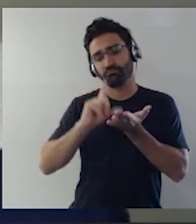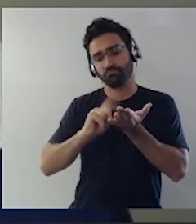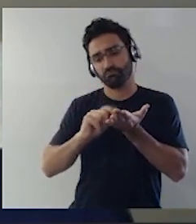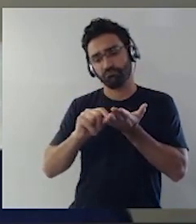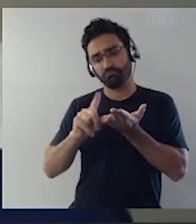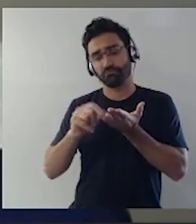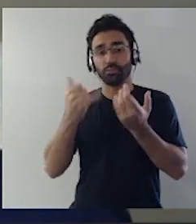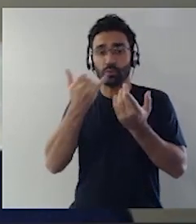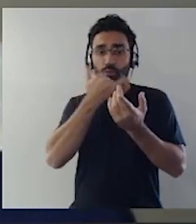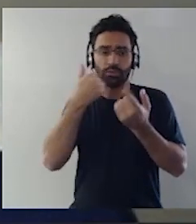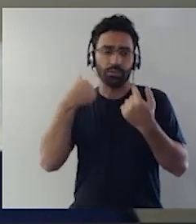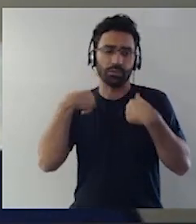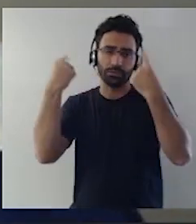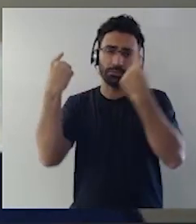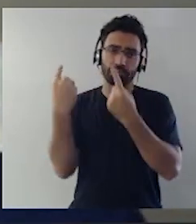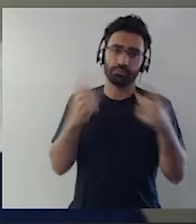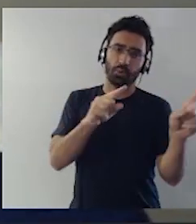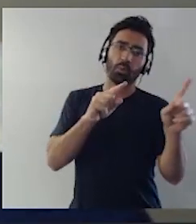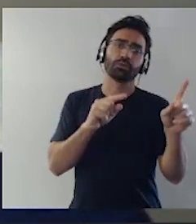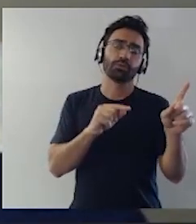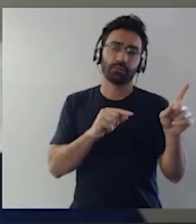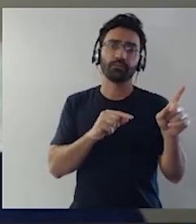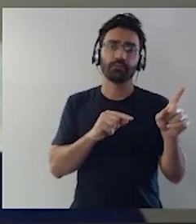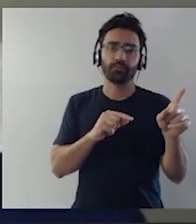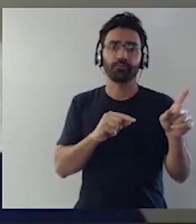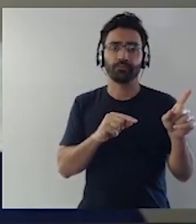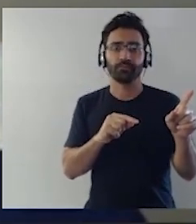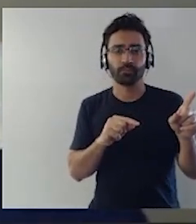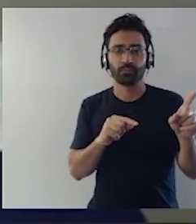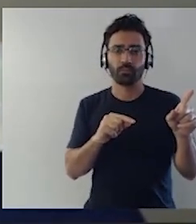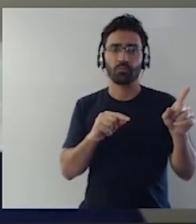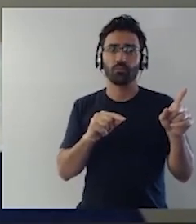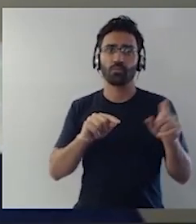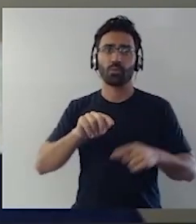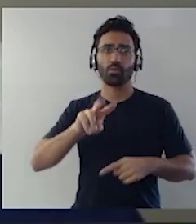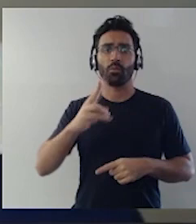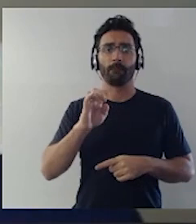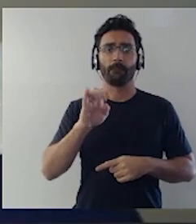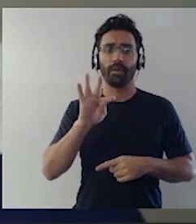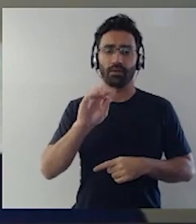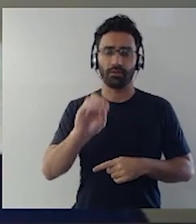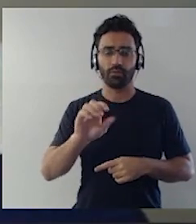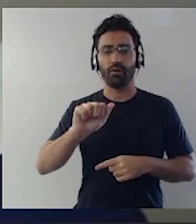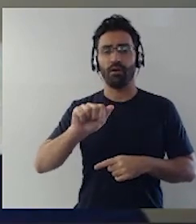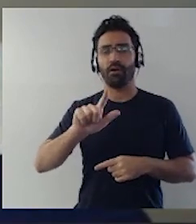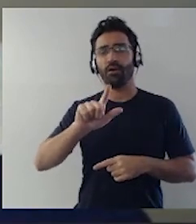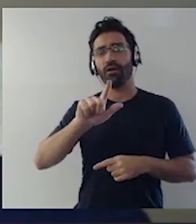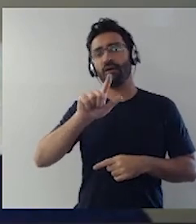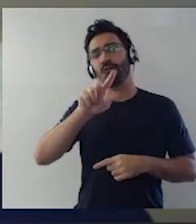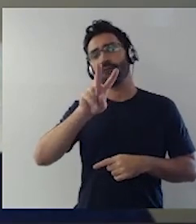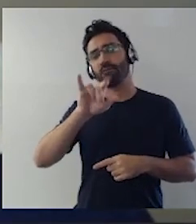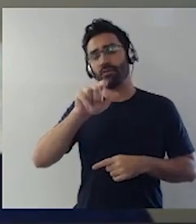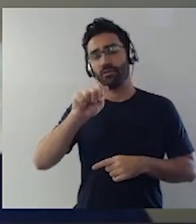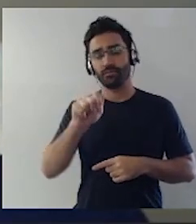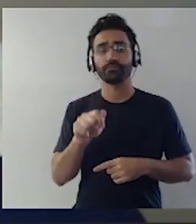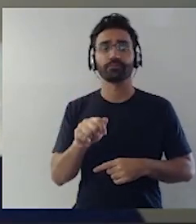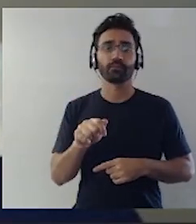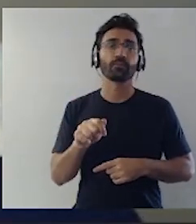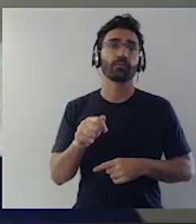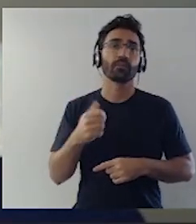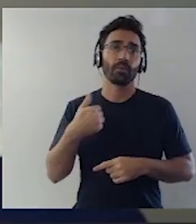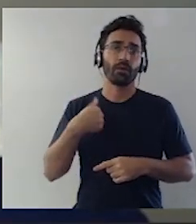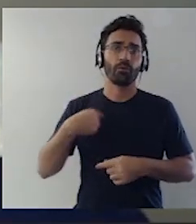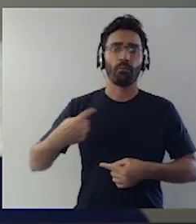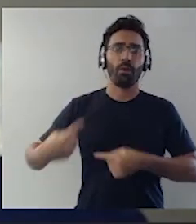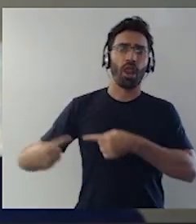contestou a crítica de Humberto Ávila, e que depois gerou, a partir desta polêmica minha com